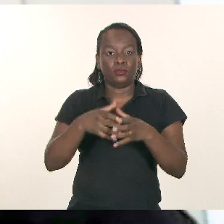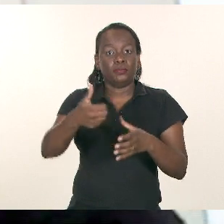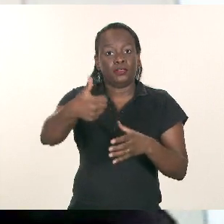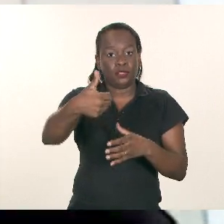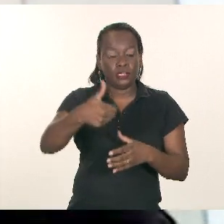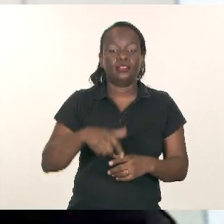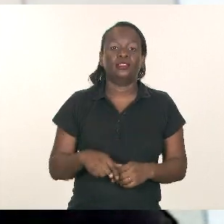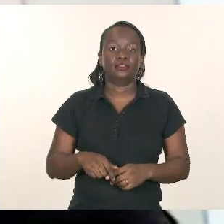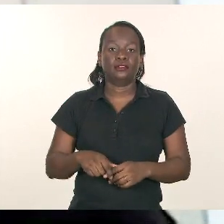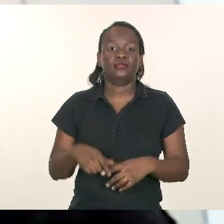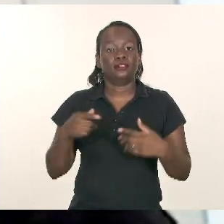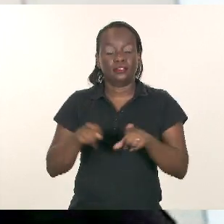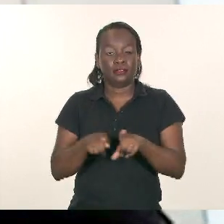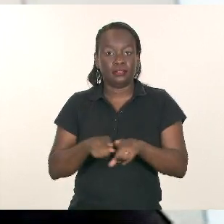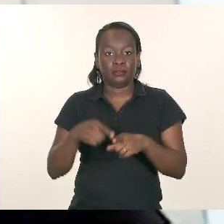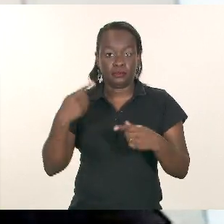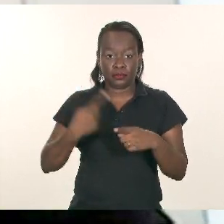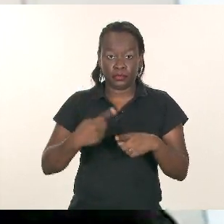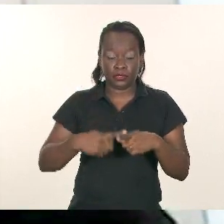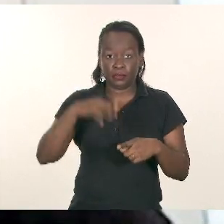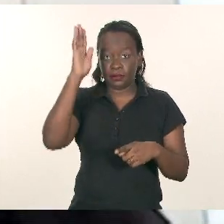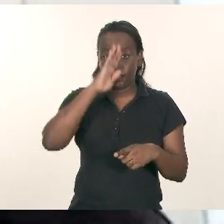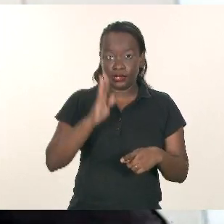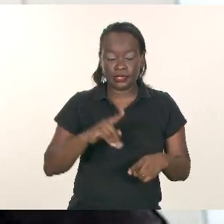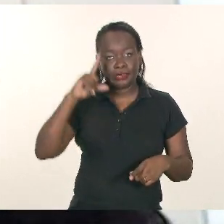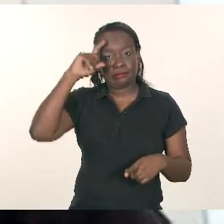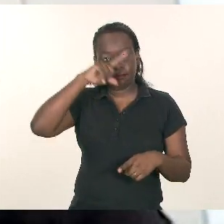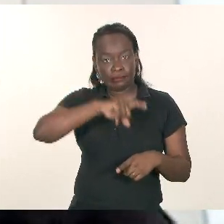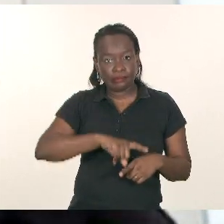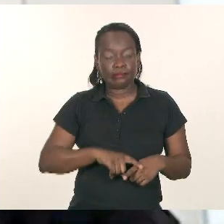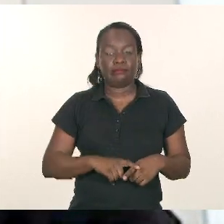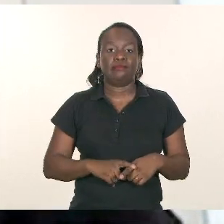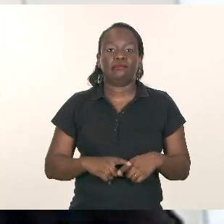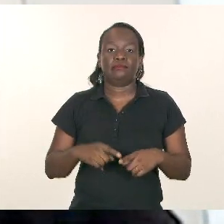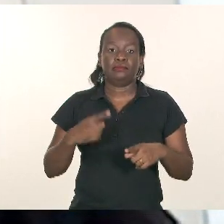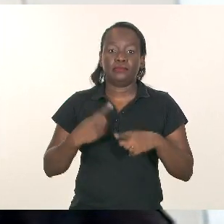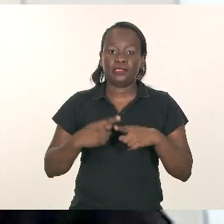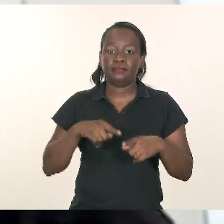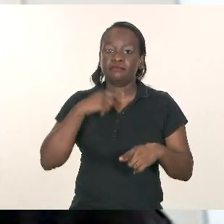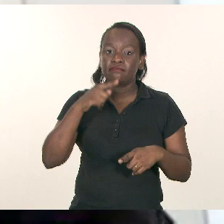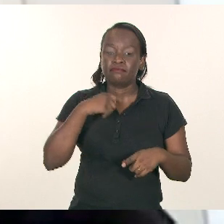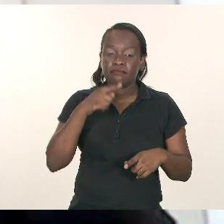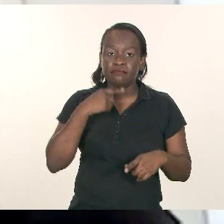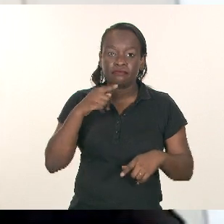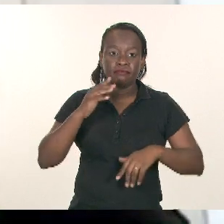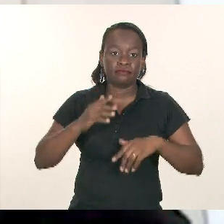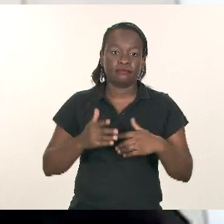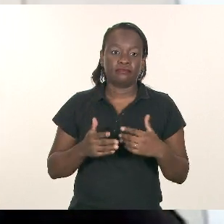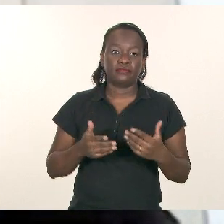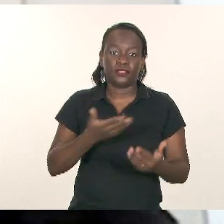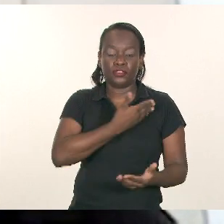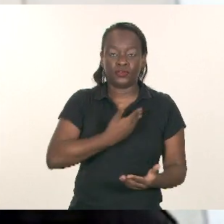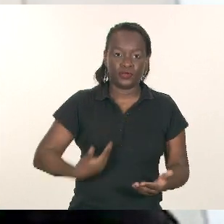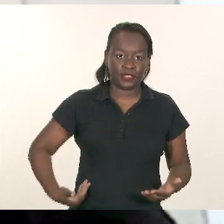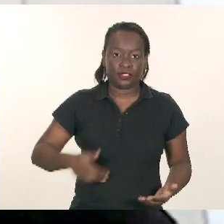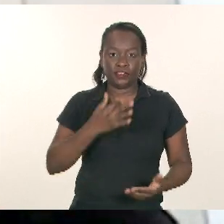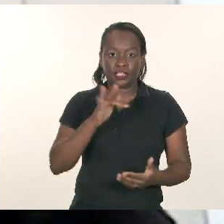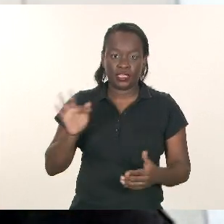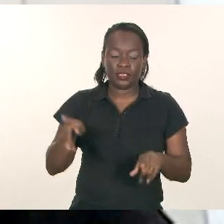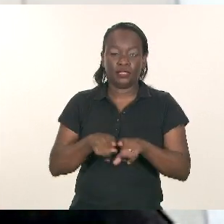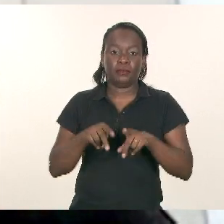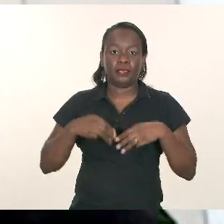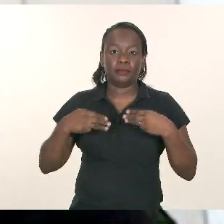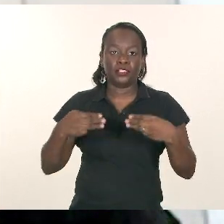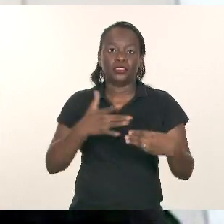prioritários, uma vez que no Brasil isso tem sido difícil pela incapacidade do governo federal, do Ministério